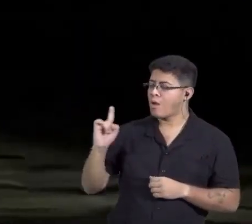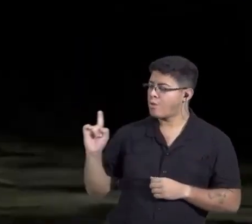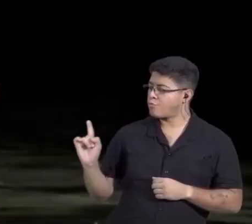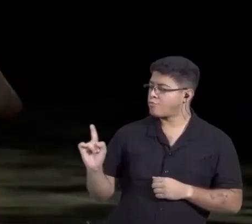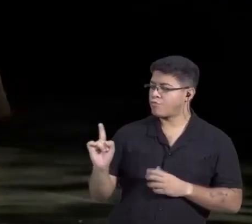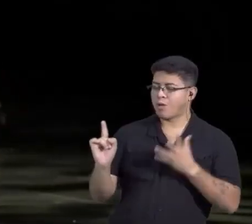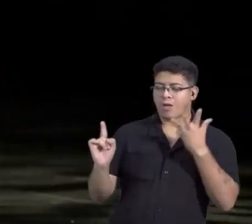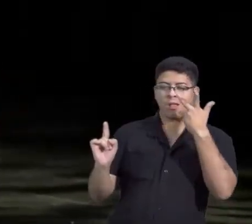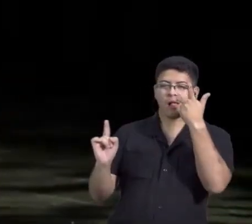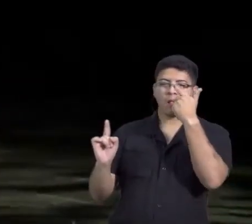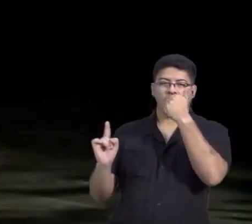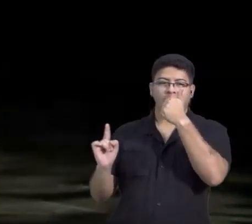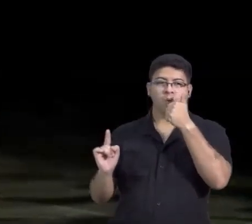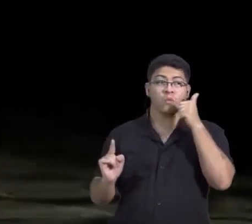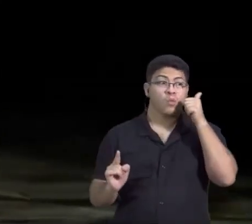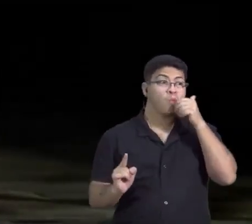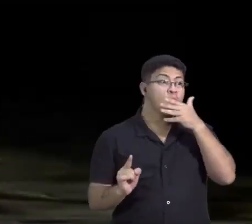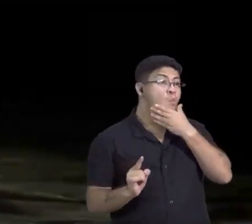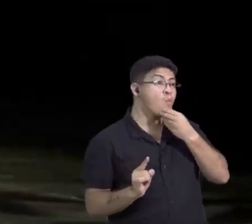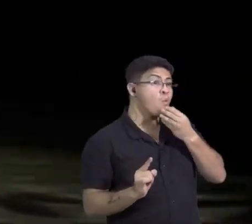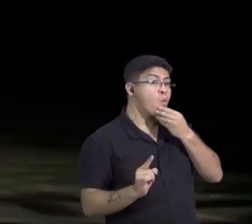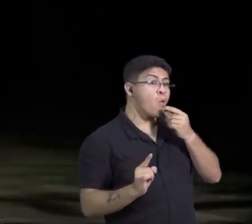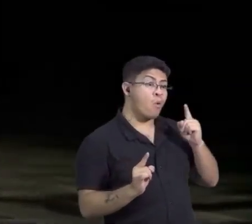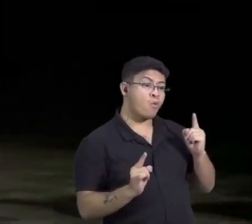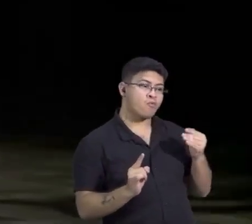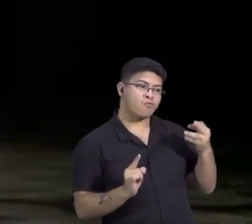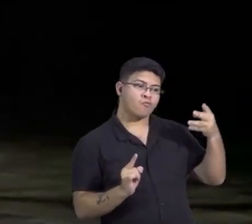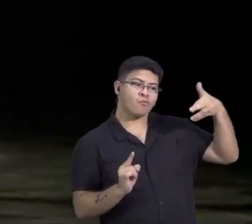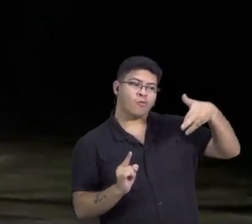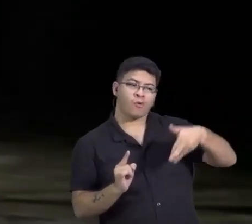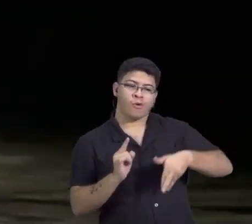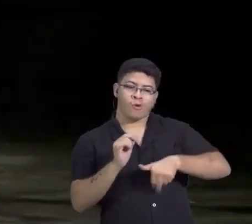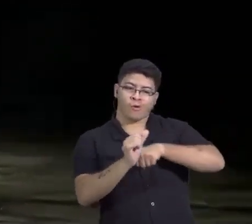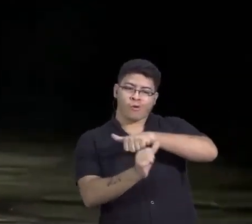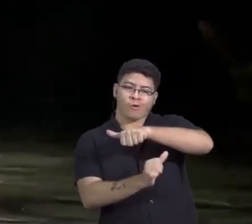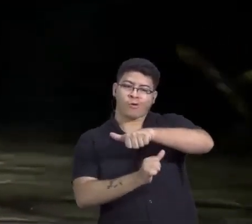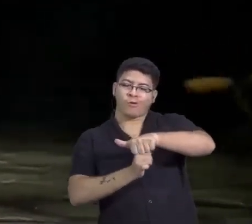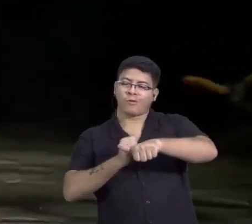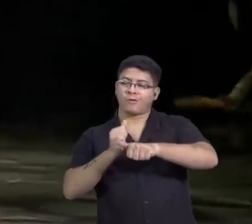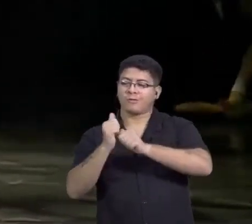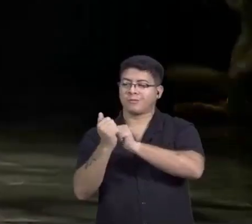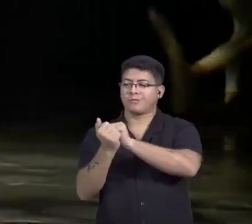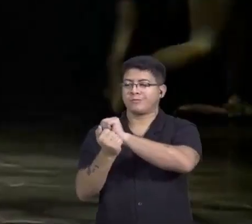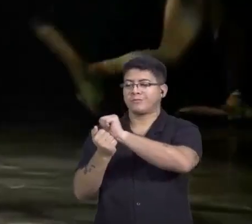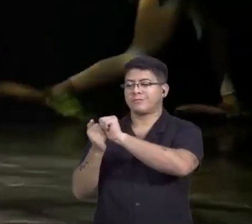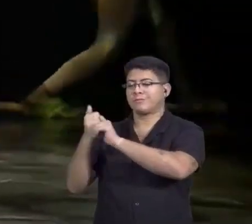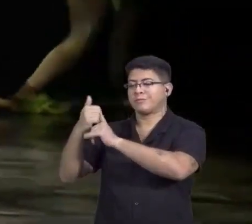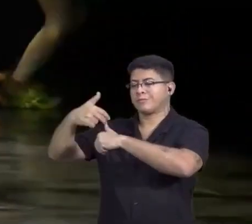Saem da festança pra nunca mais voltar aqui.